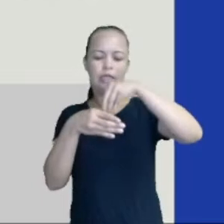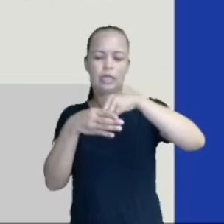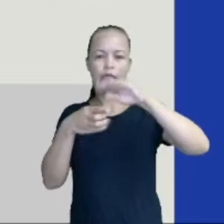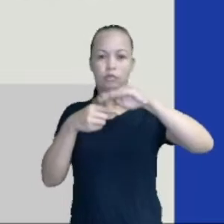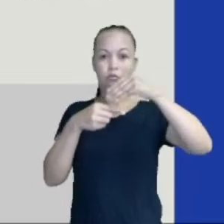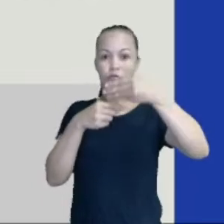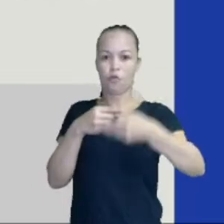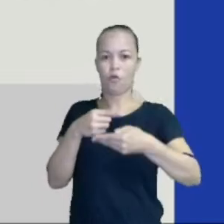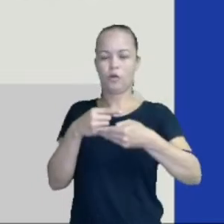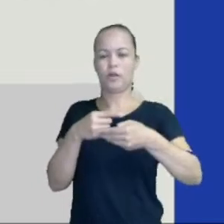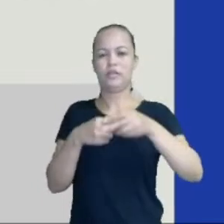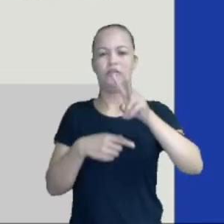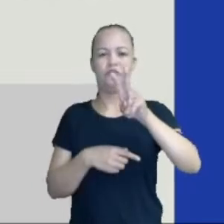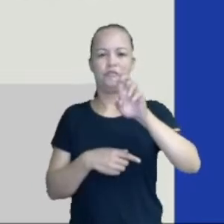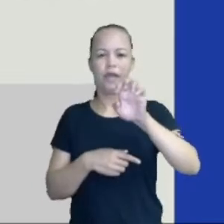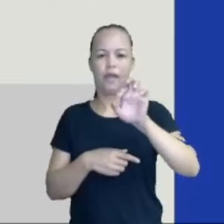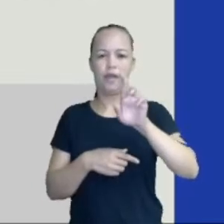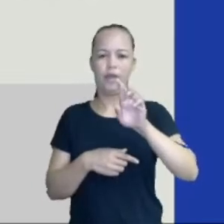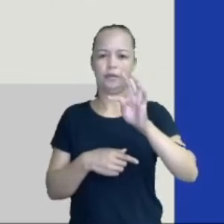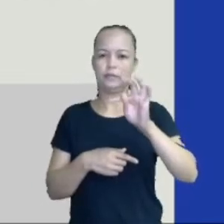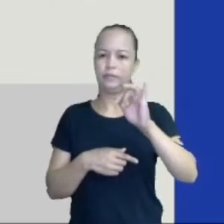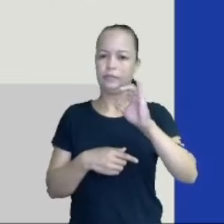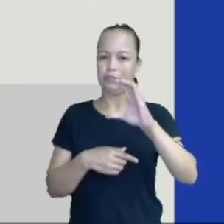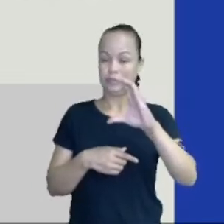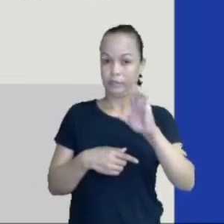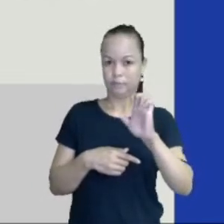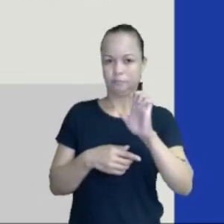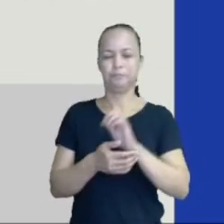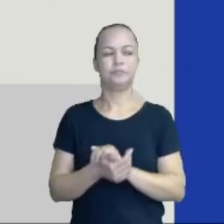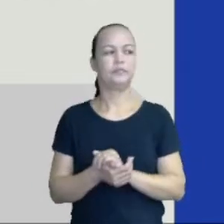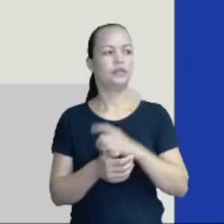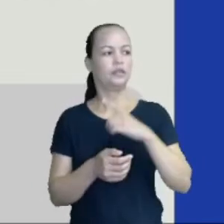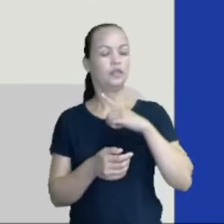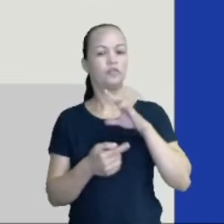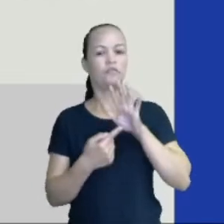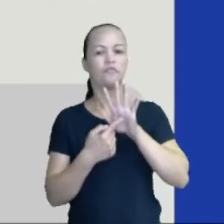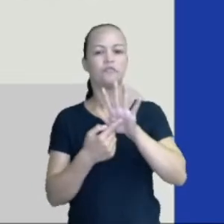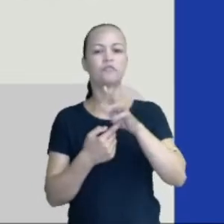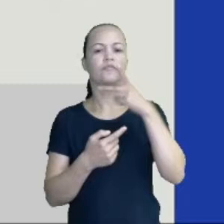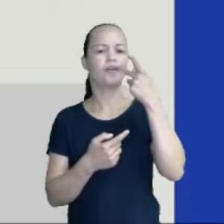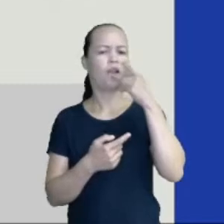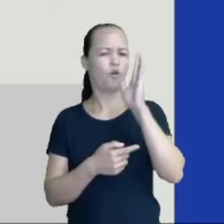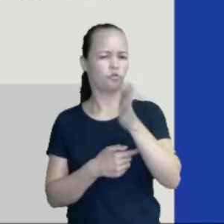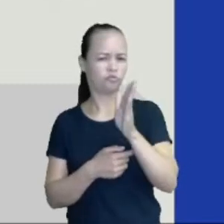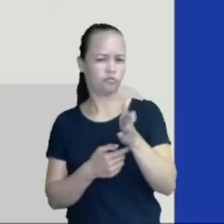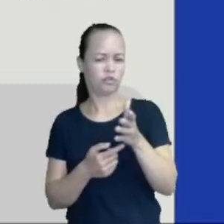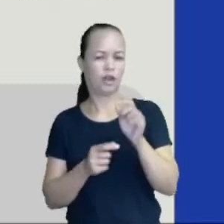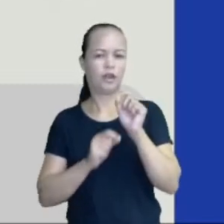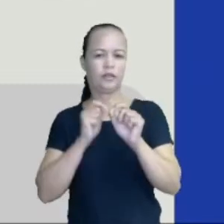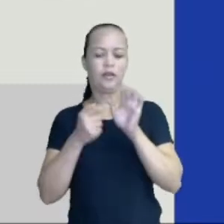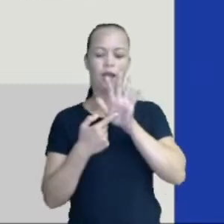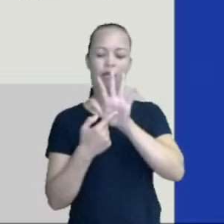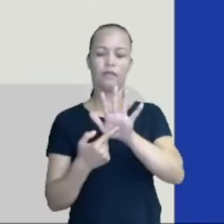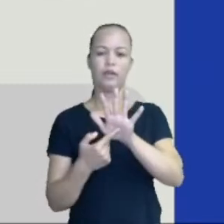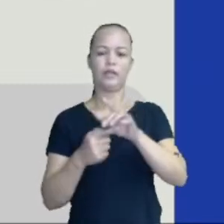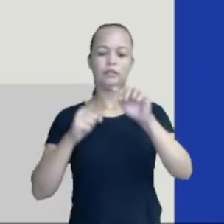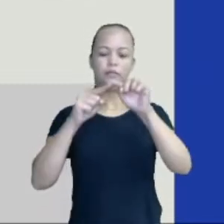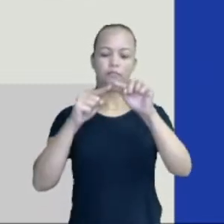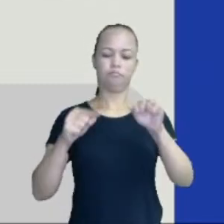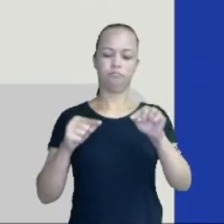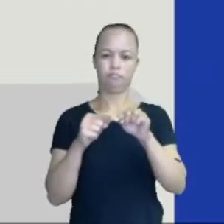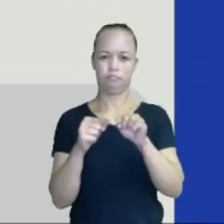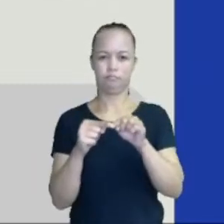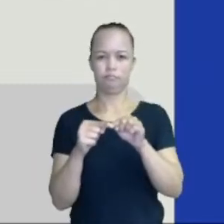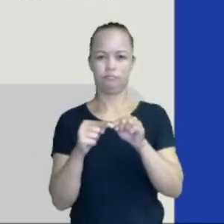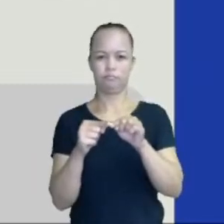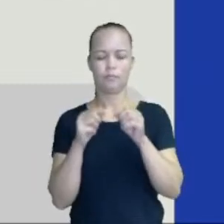3 vértices. Olha a palavrinha vértice, tá? Que a gente falou lá dos ângulos, ela vai também referência aqui para o triângulo. Podemos